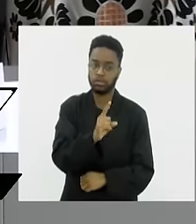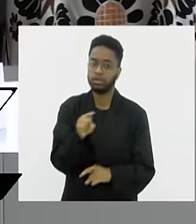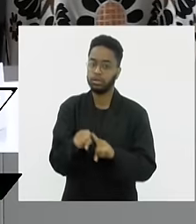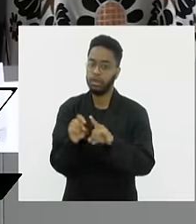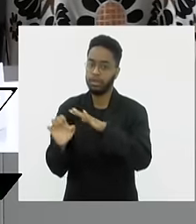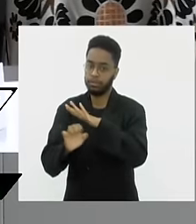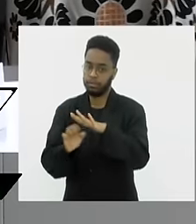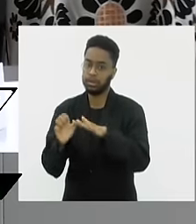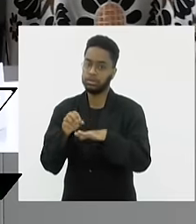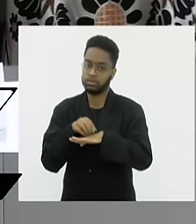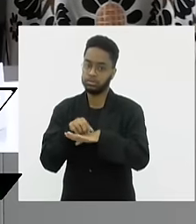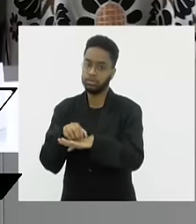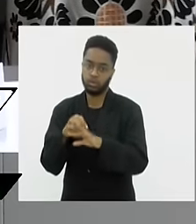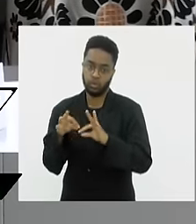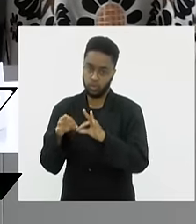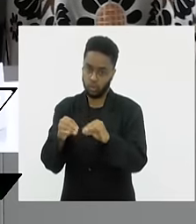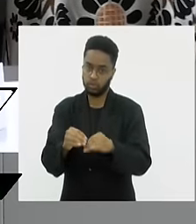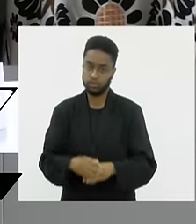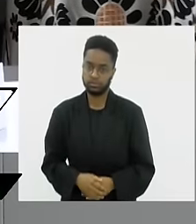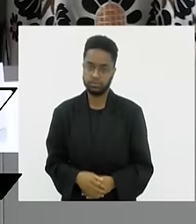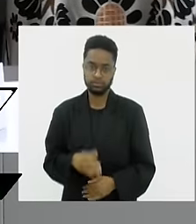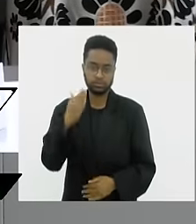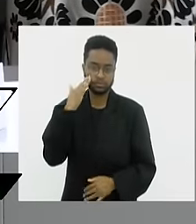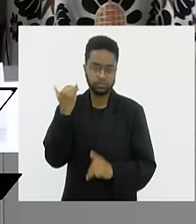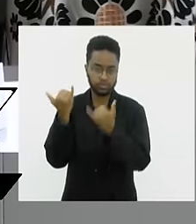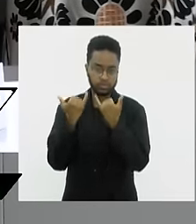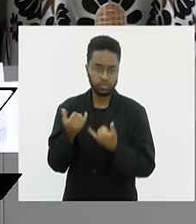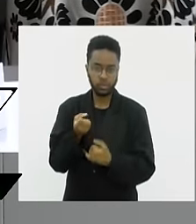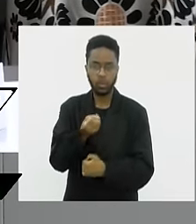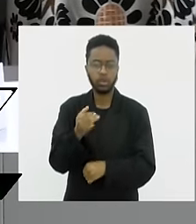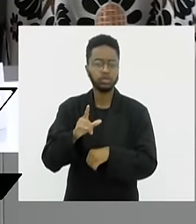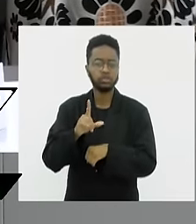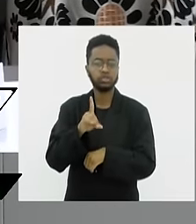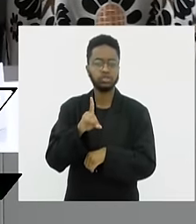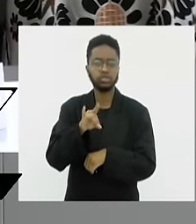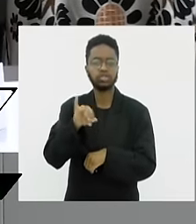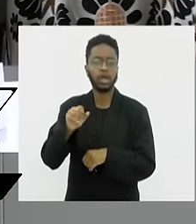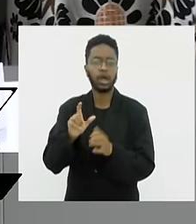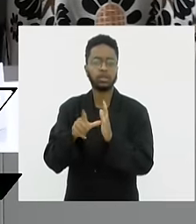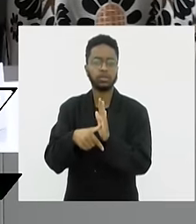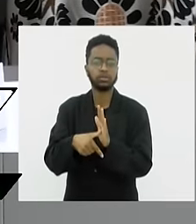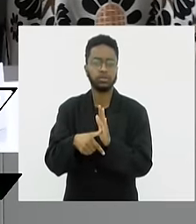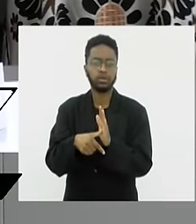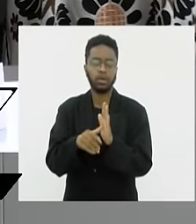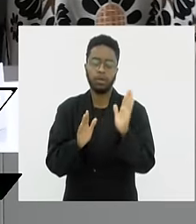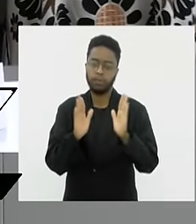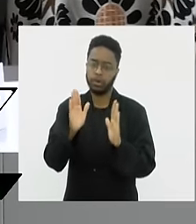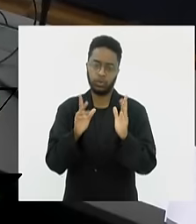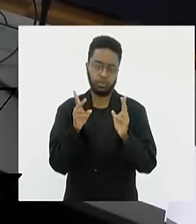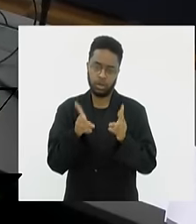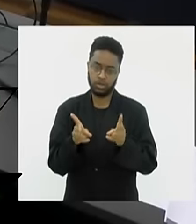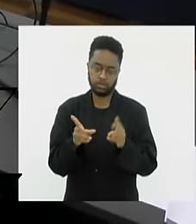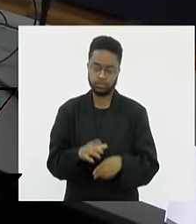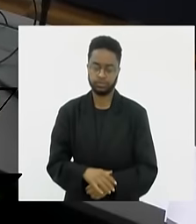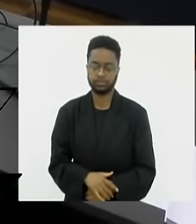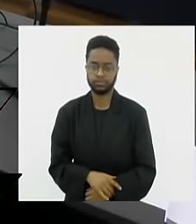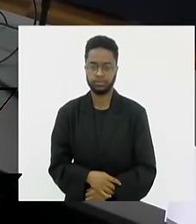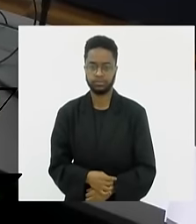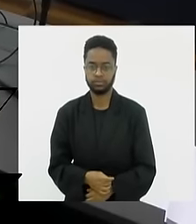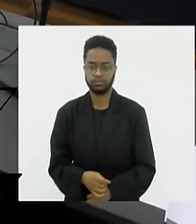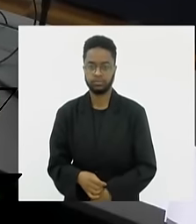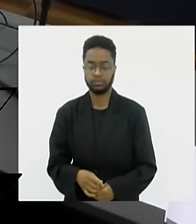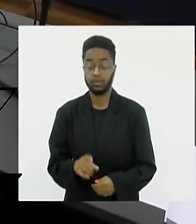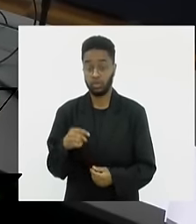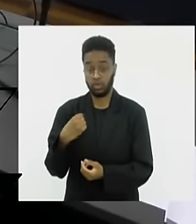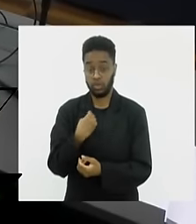empresas, de todos. Presidente, sabe informar quantos dias das empresas de ônibus estão atrasados? É o mesmo prazo, deputado. Presidente, a gente pode afirmar aqui, pelo que a gente